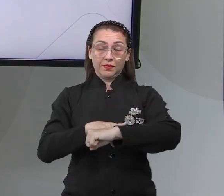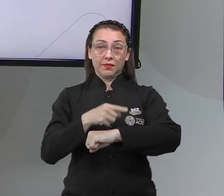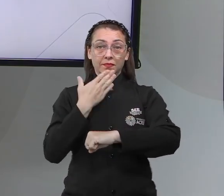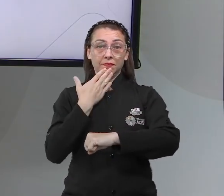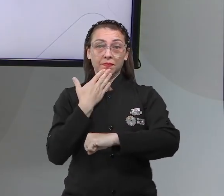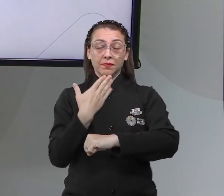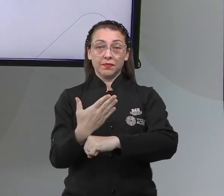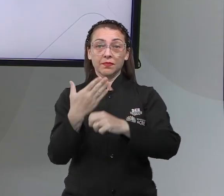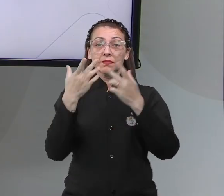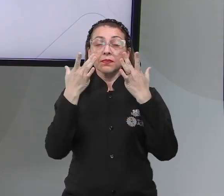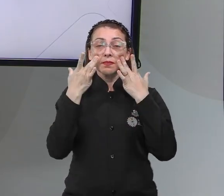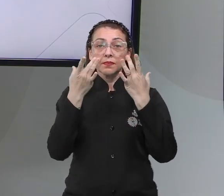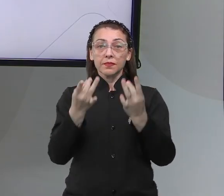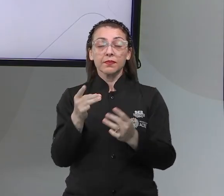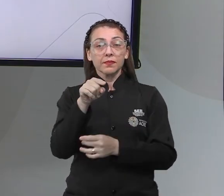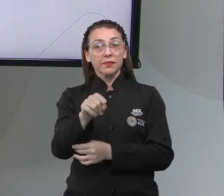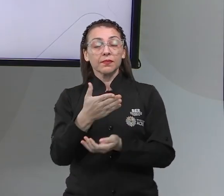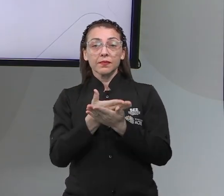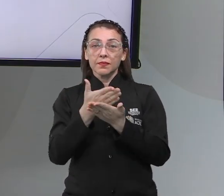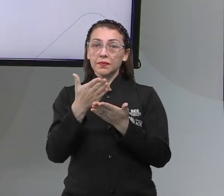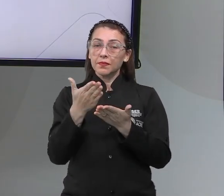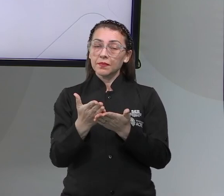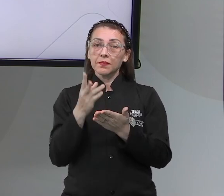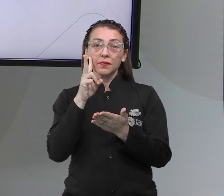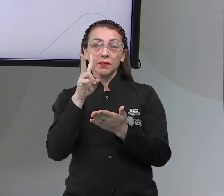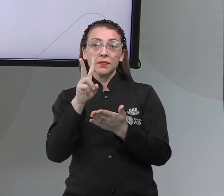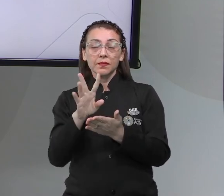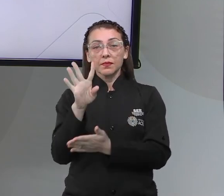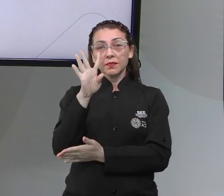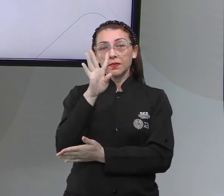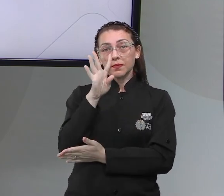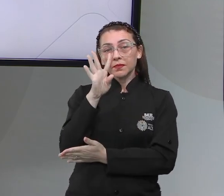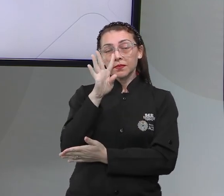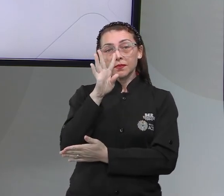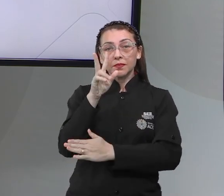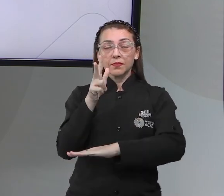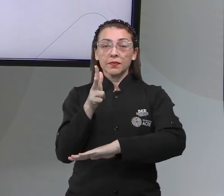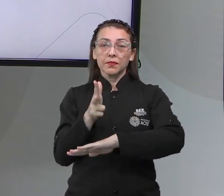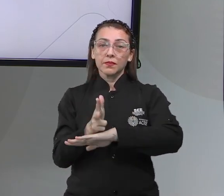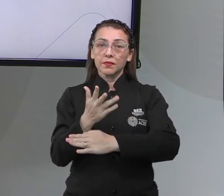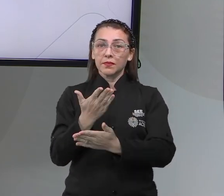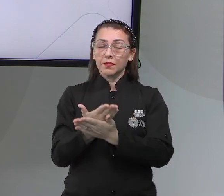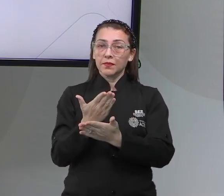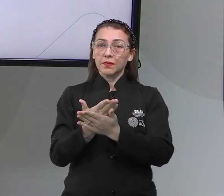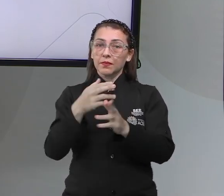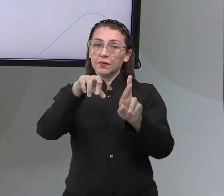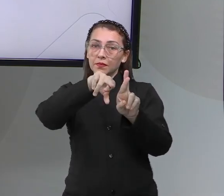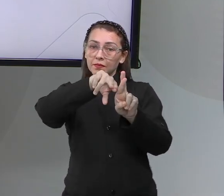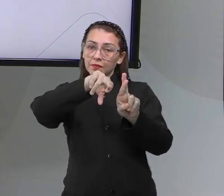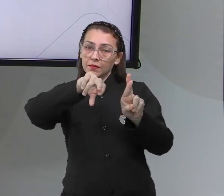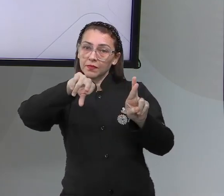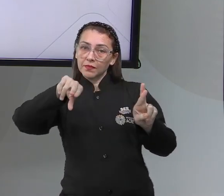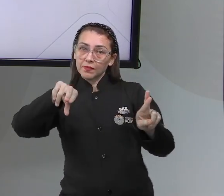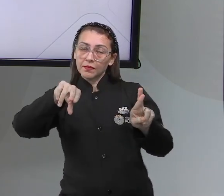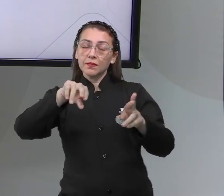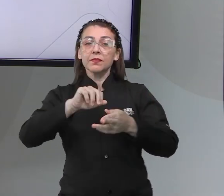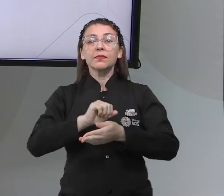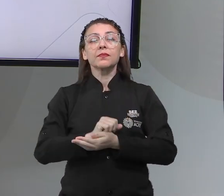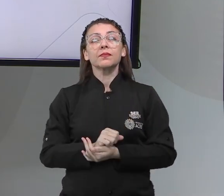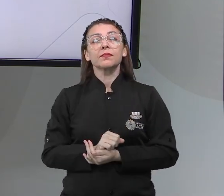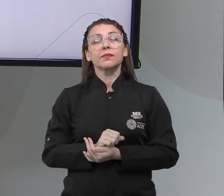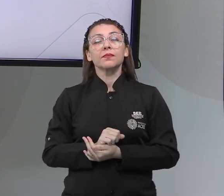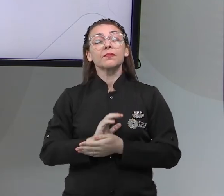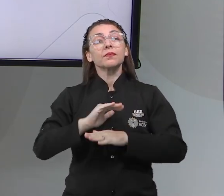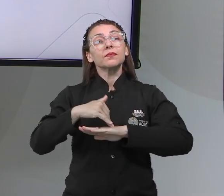peço a sua atenção para que você comece a acompanhar mais uma videoaula de Rotas de Aprofundamento.